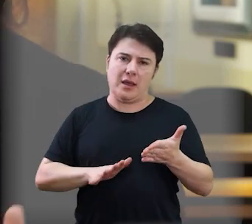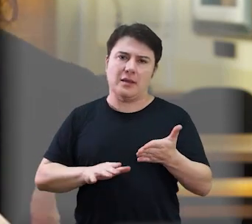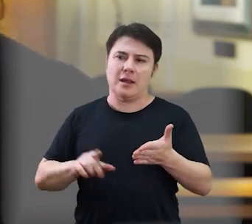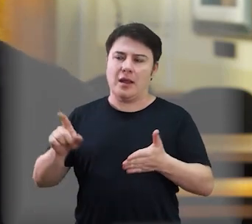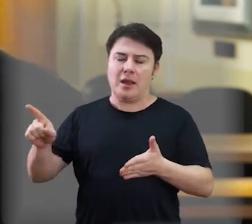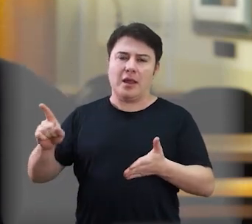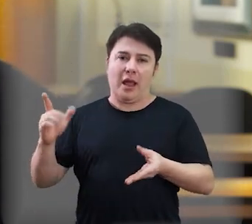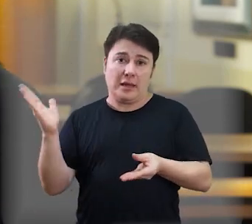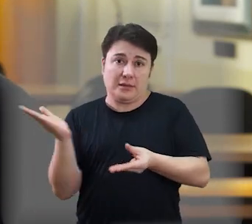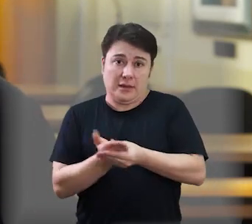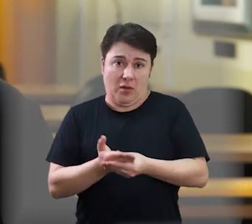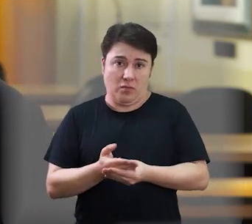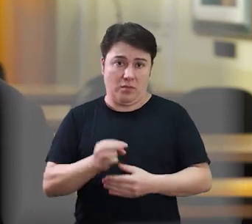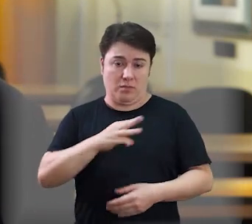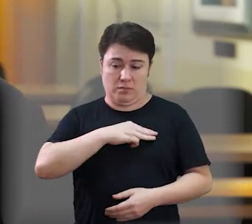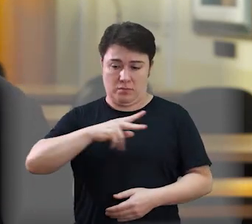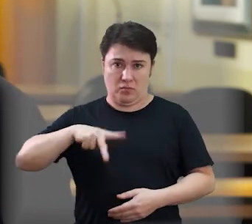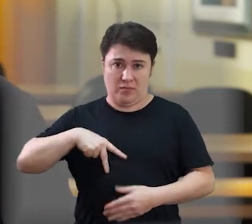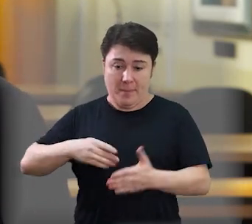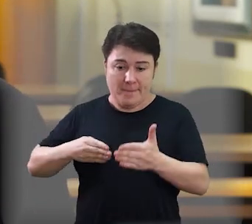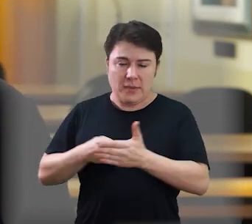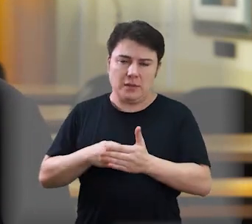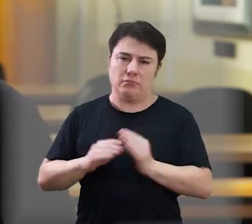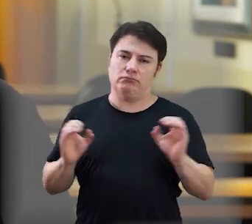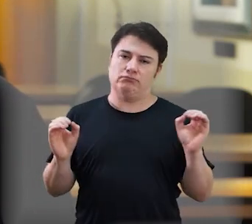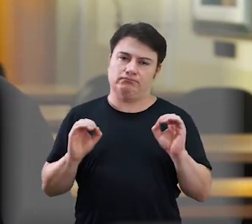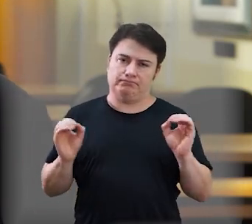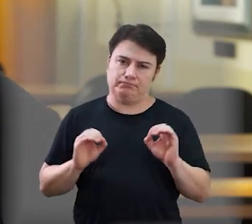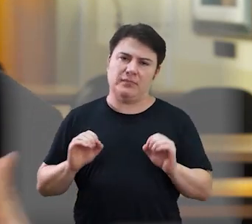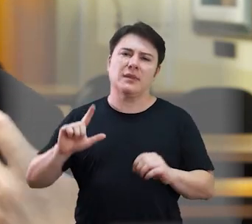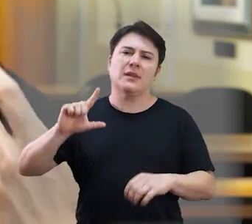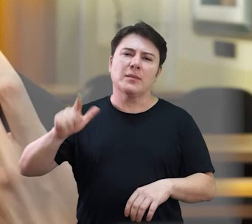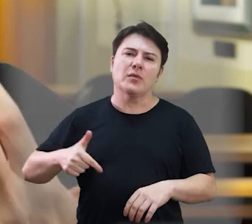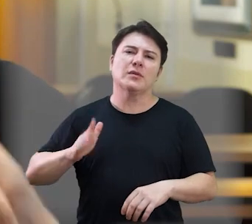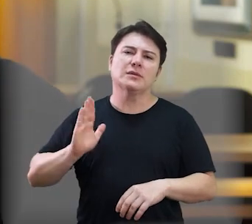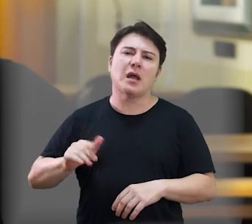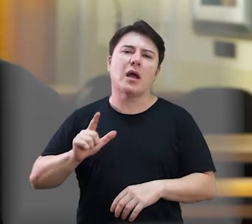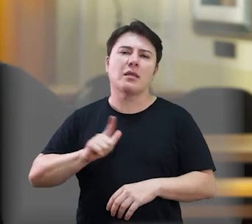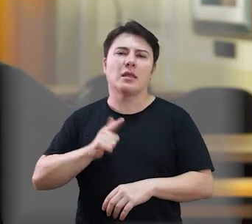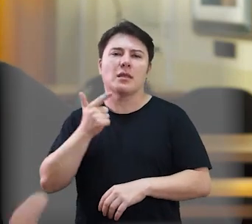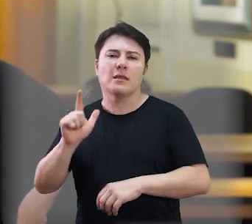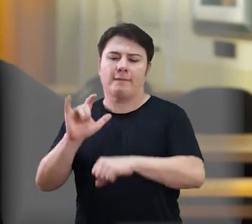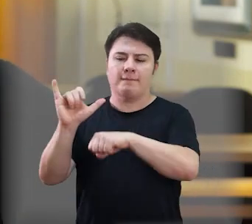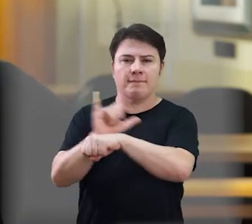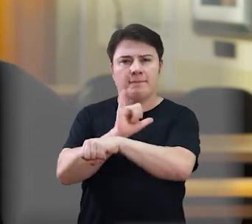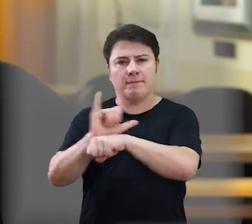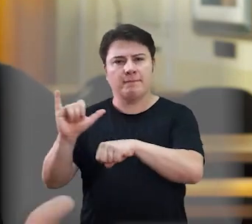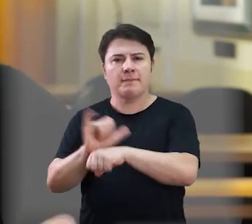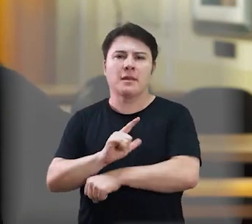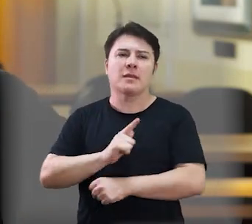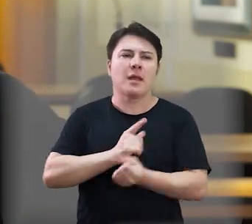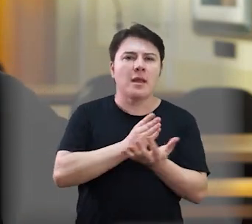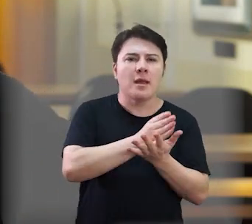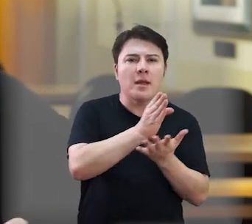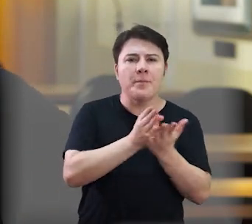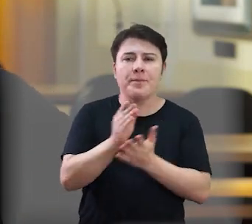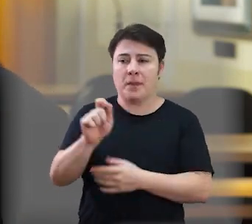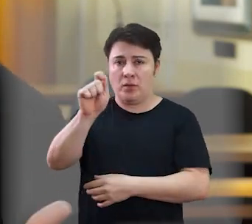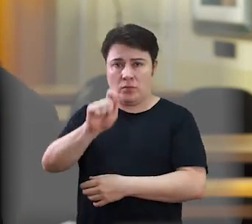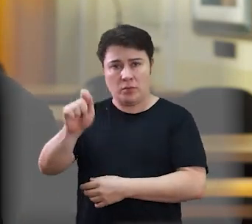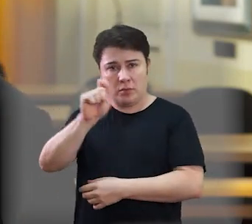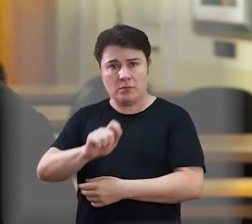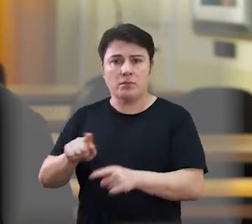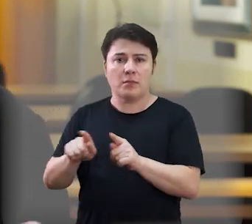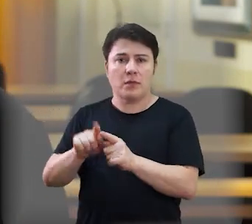ação não fosse uma ação que impedisse. Depois foi se construindo alternativas, caminhos,